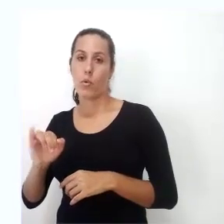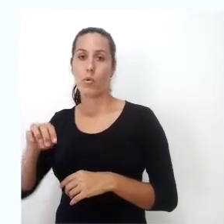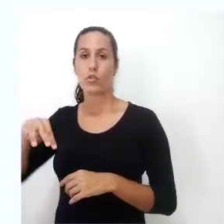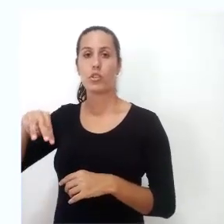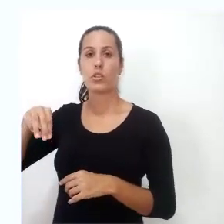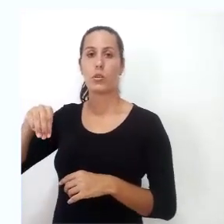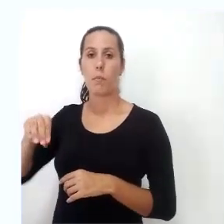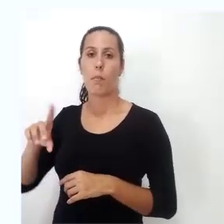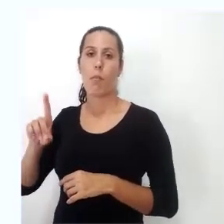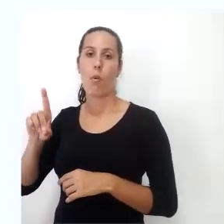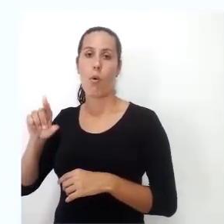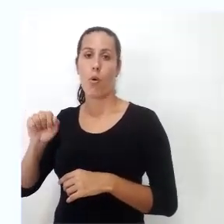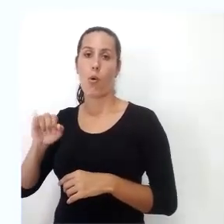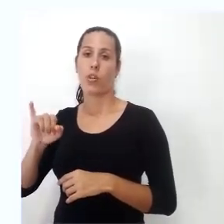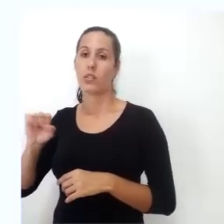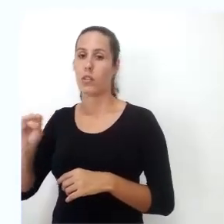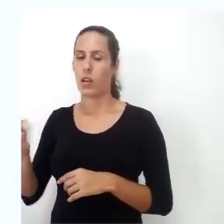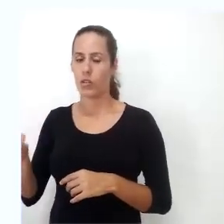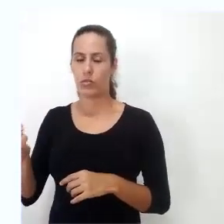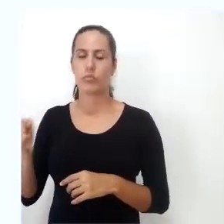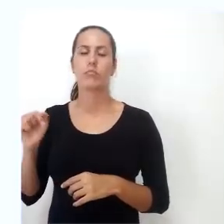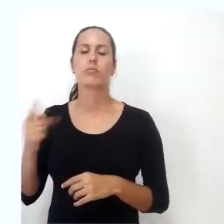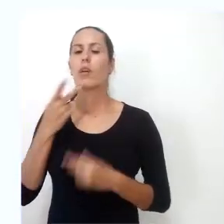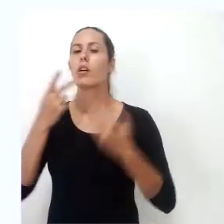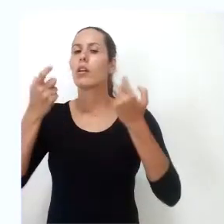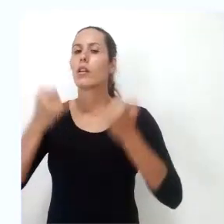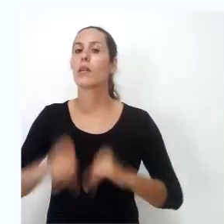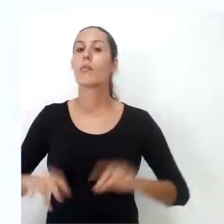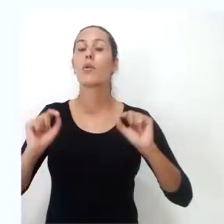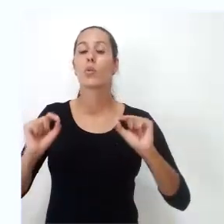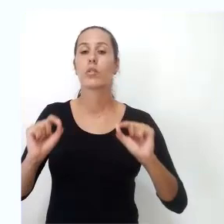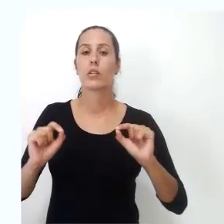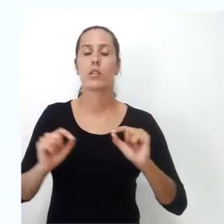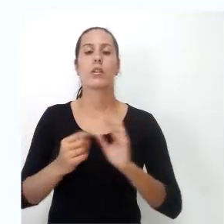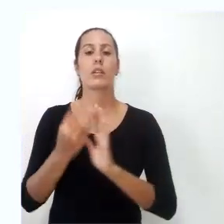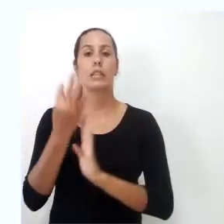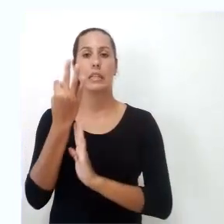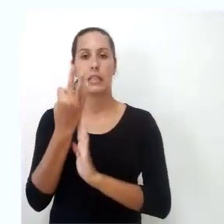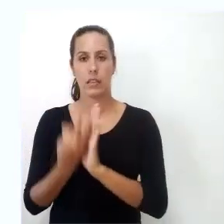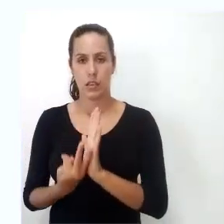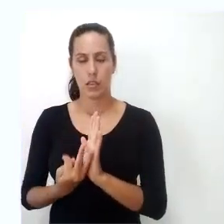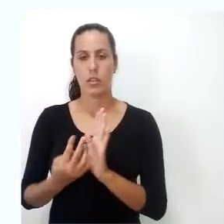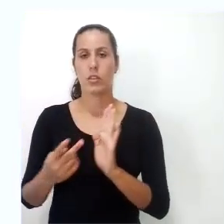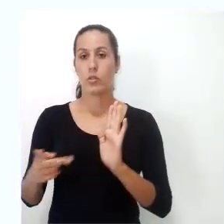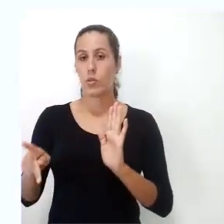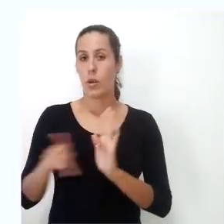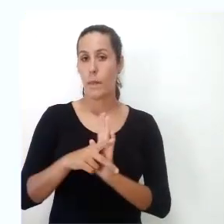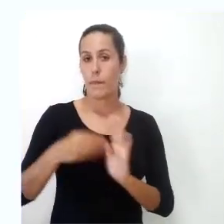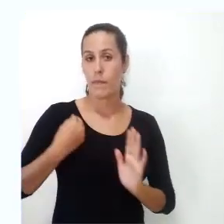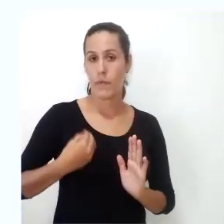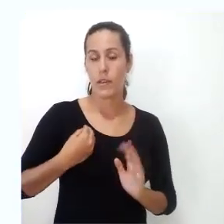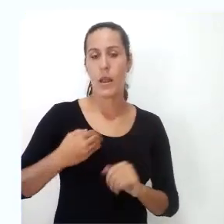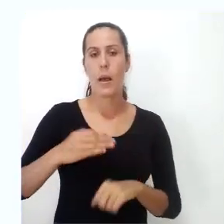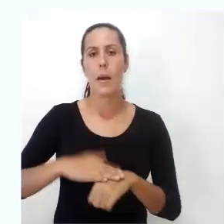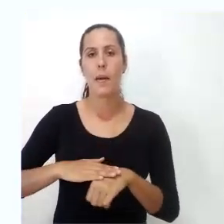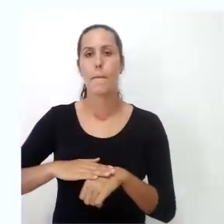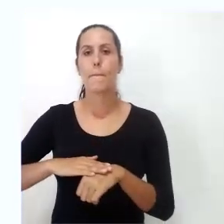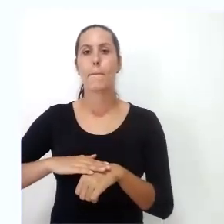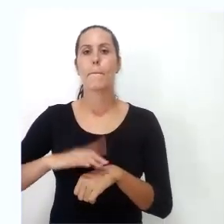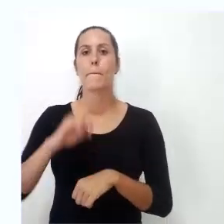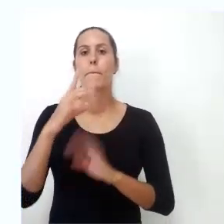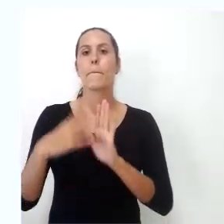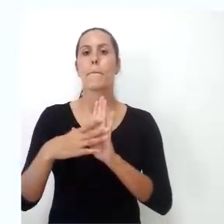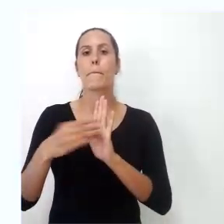chamados multimodais. Quais são os multimodais? Reforçando, retomando, retificando, textos multimodais são aqueles